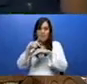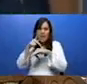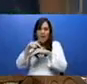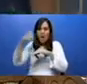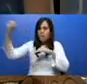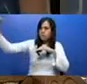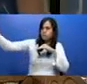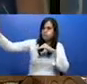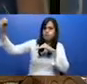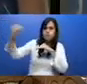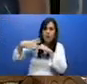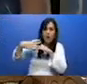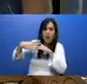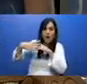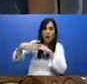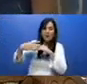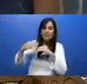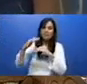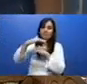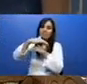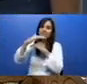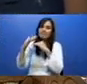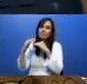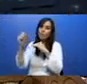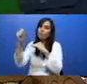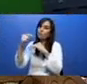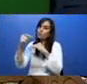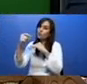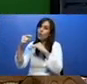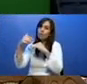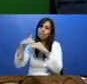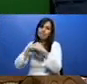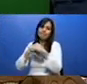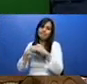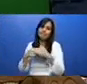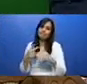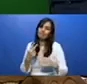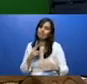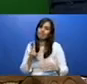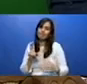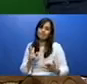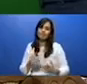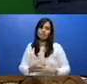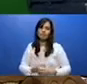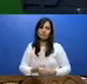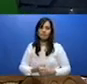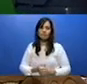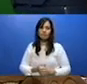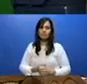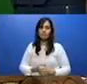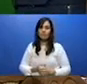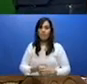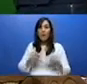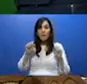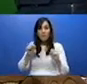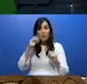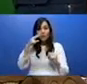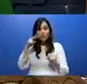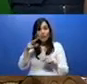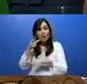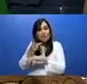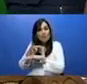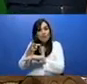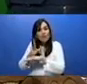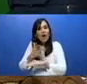da entrada da luz solar, não sobreviveram. Depois vocês podem assistir a videoaula com calma,